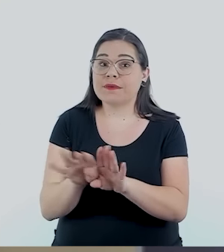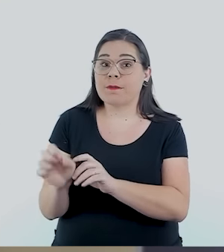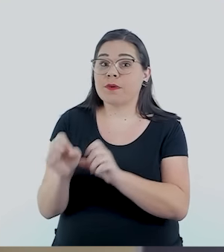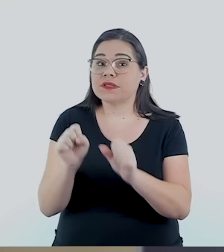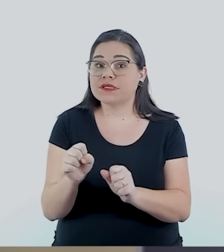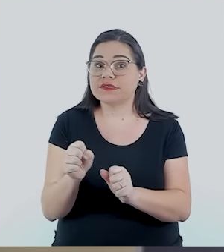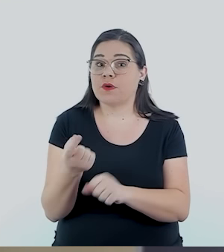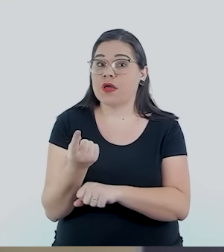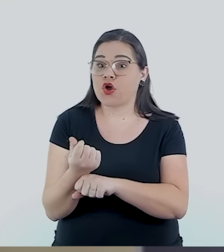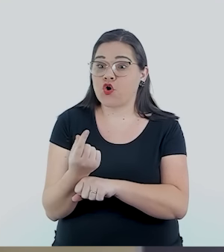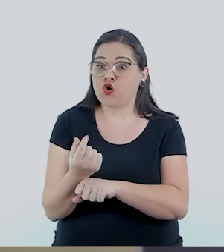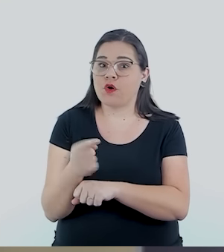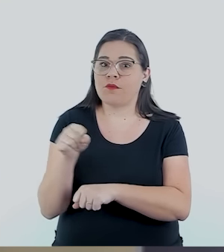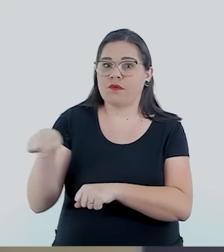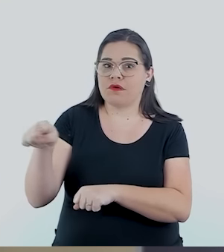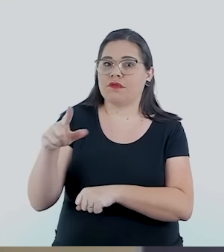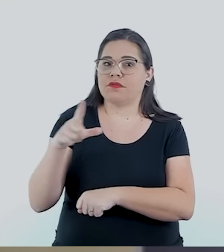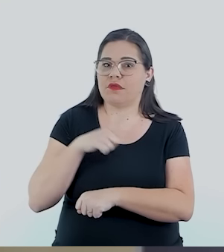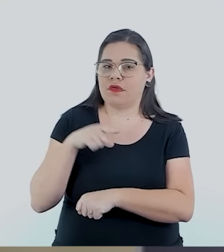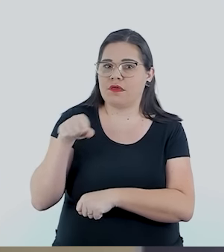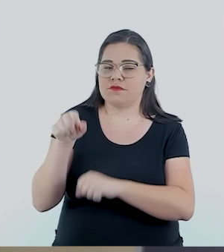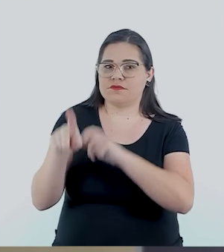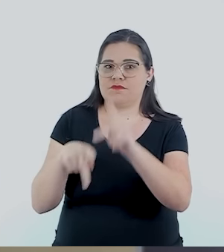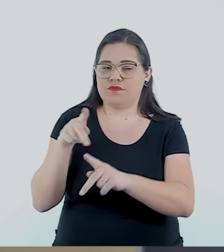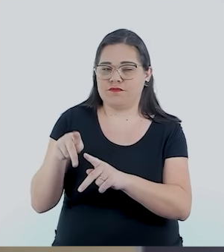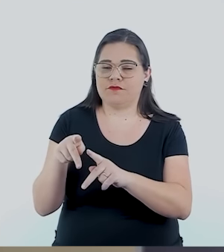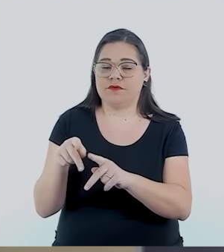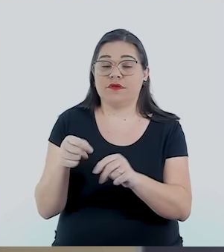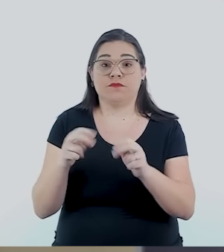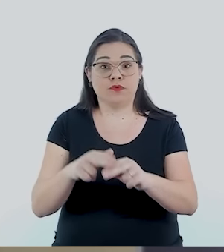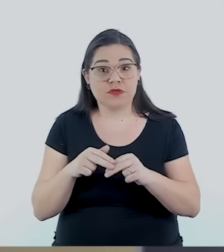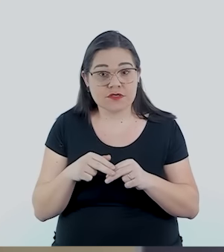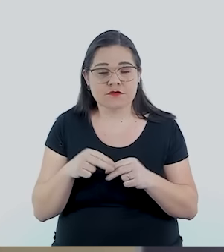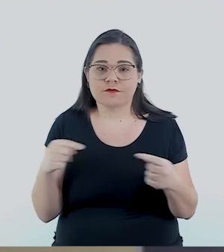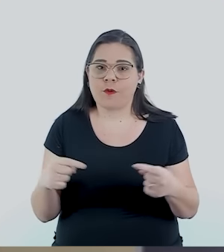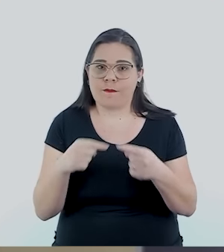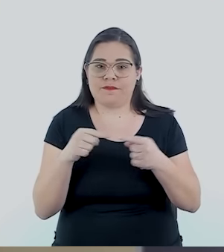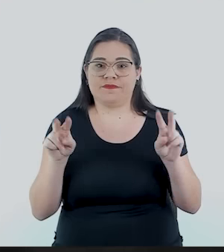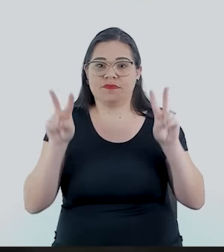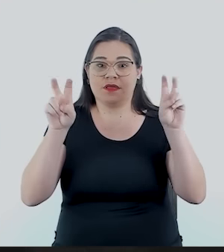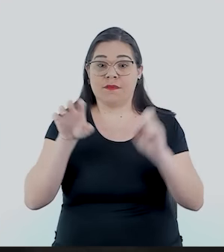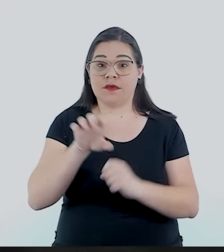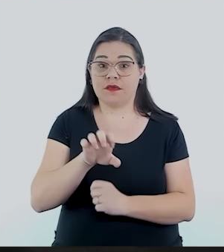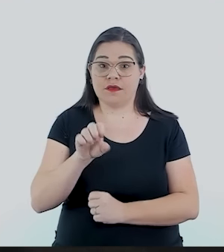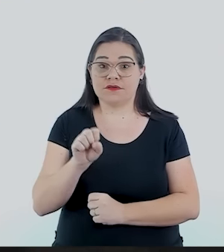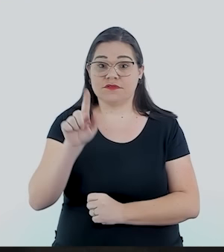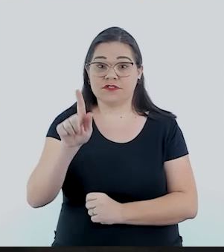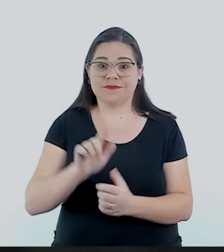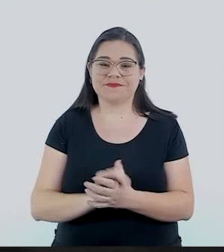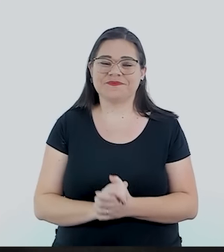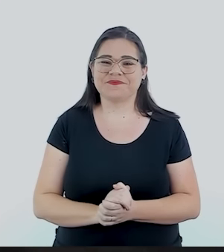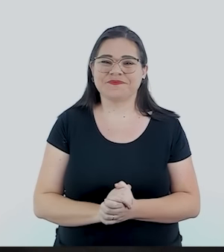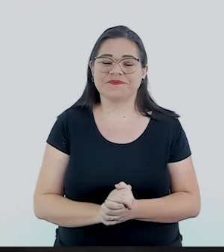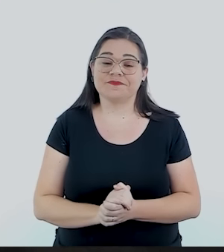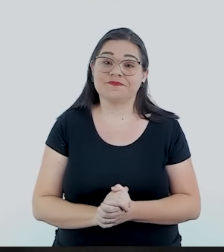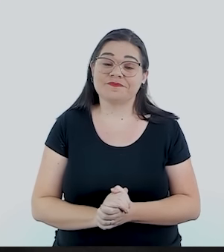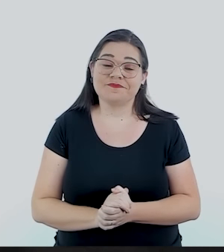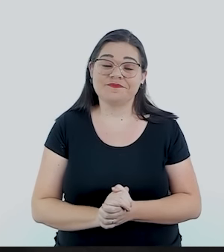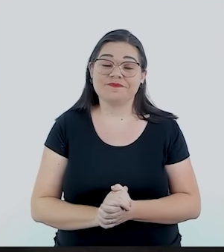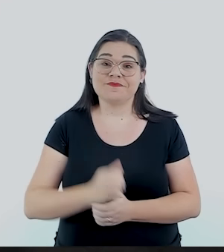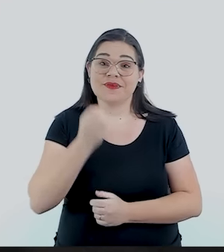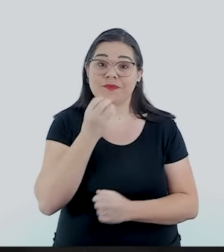econômico que isso tem que faz com que esse seja um tema que precisa estar na agenda SG bom eh como você bem